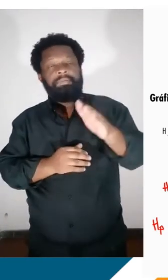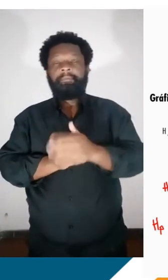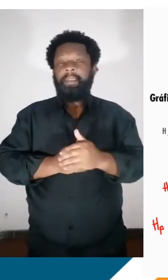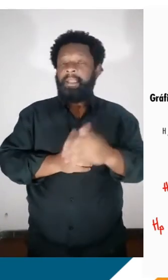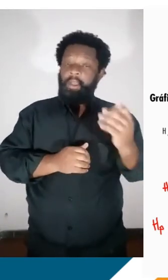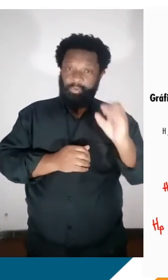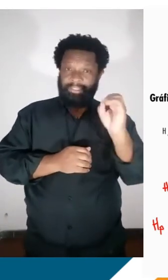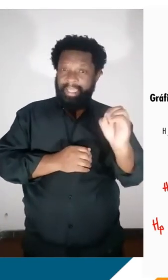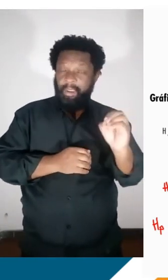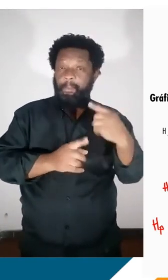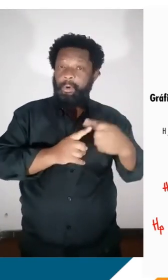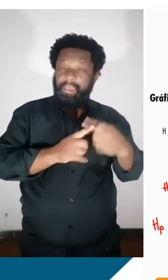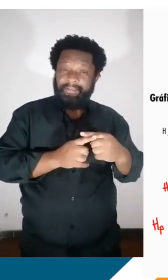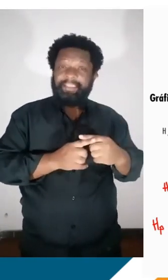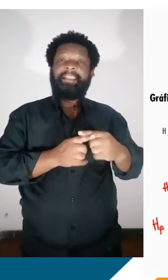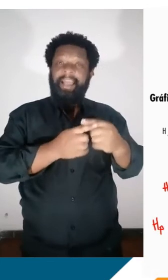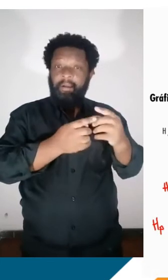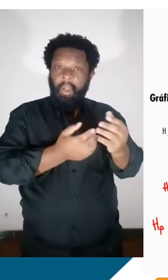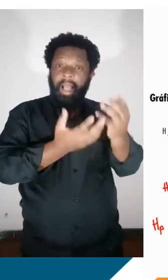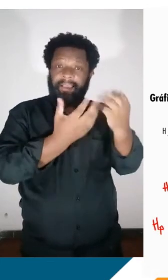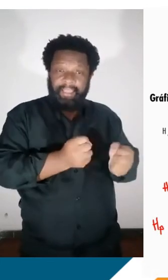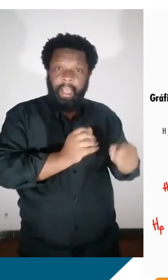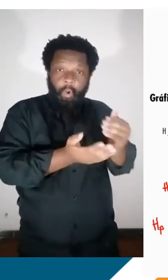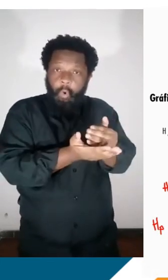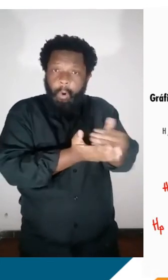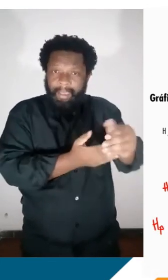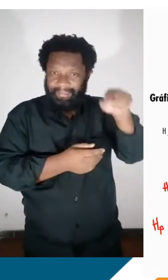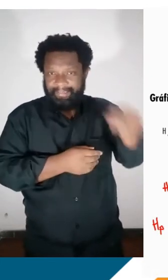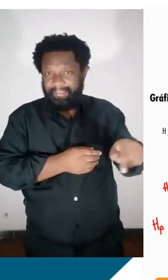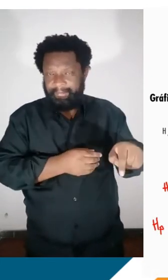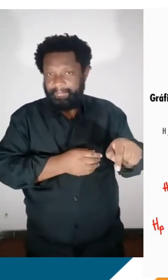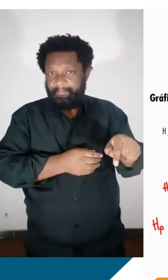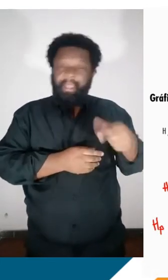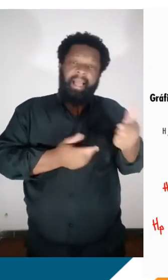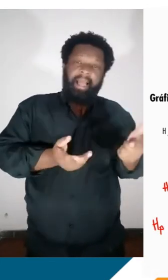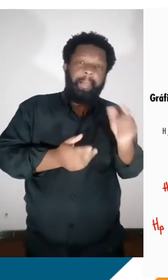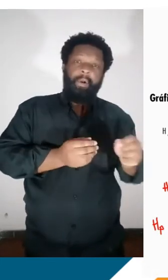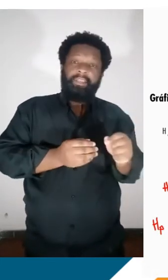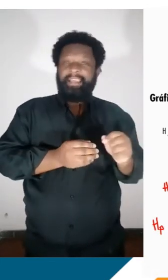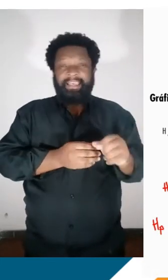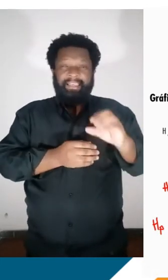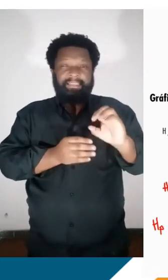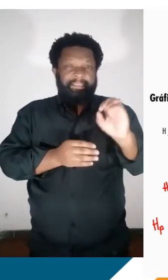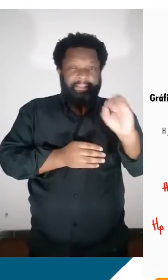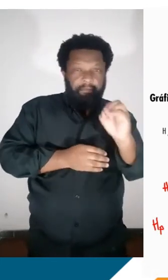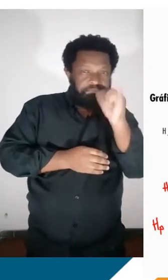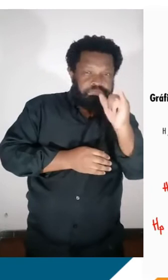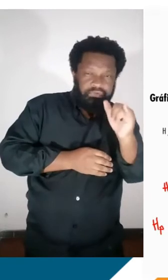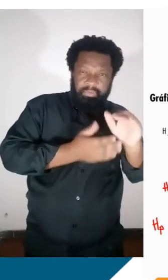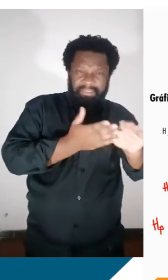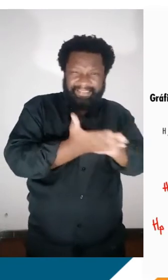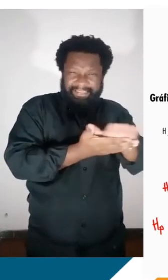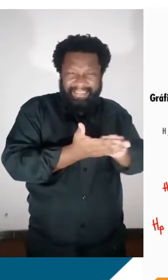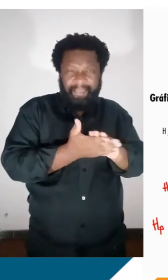tá? Então, esse 0 é porque você está considerando a partir deste ponto. Não significa que exista 0 de energia e vai passar a